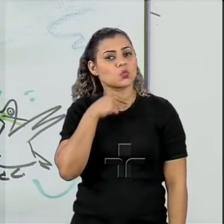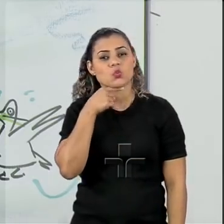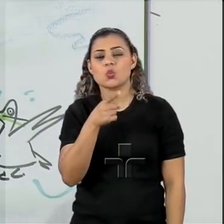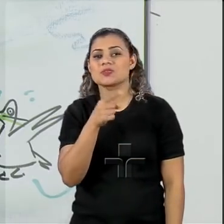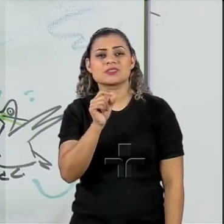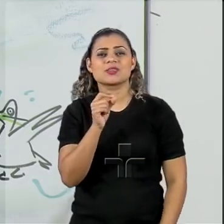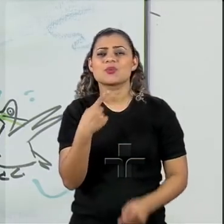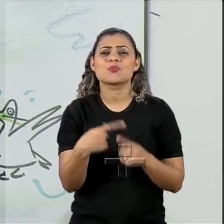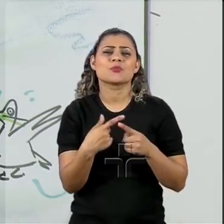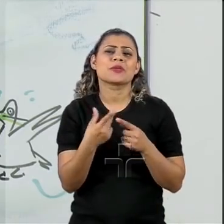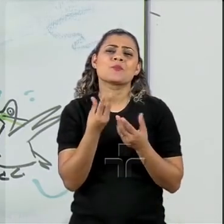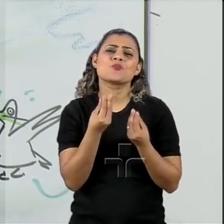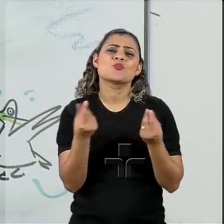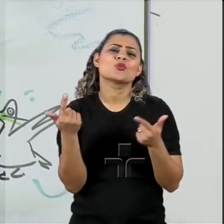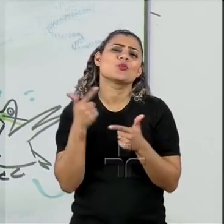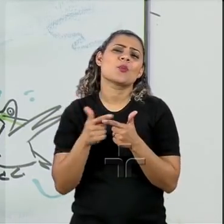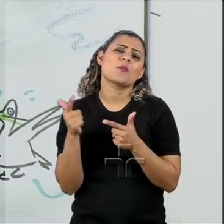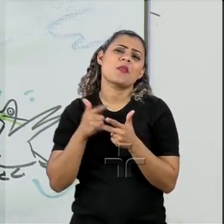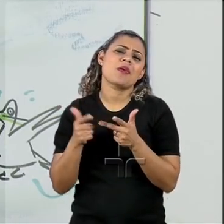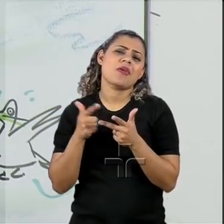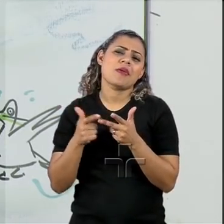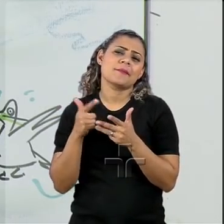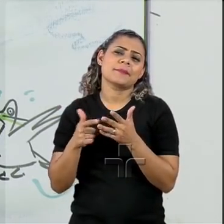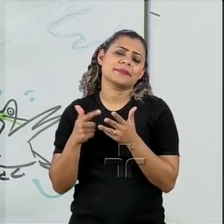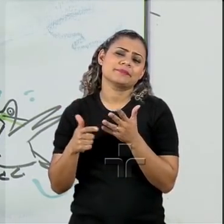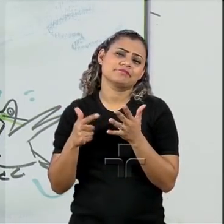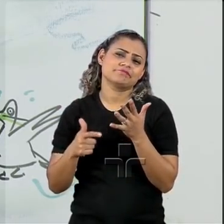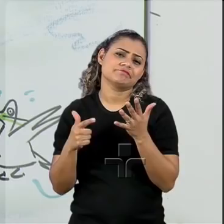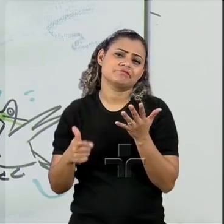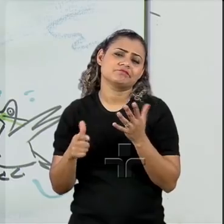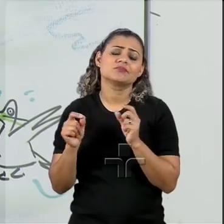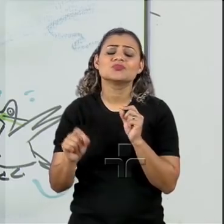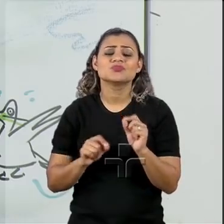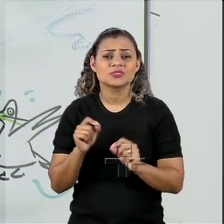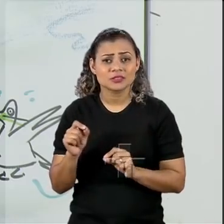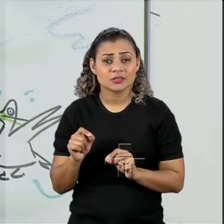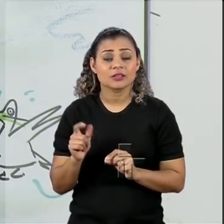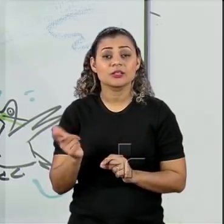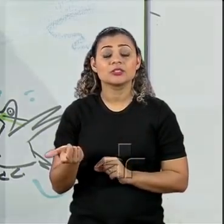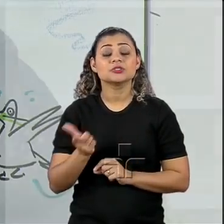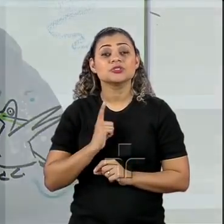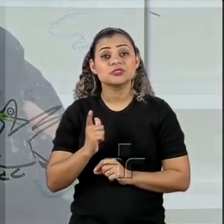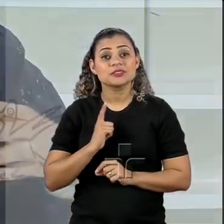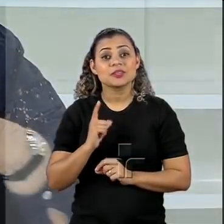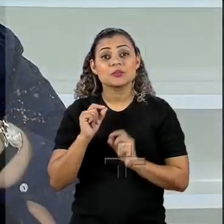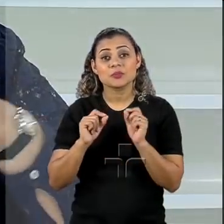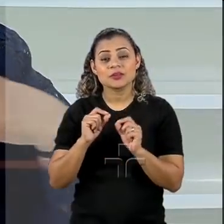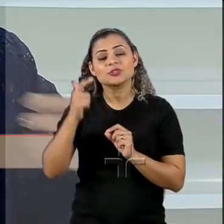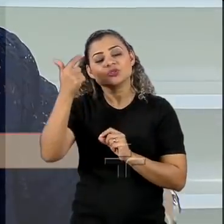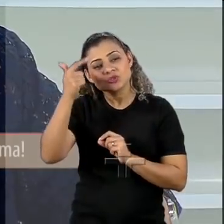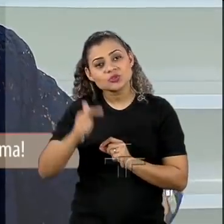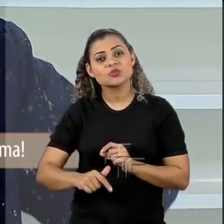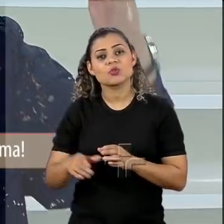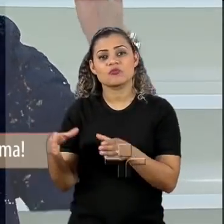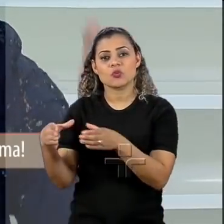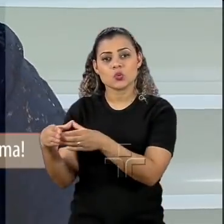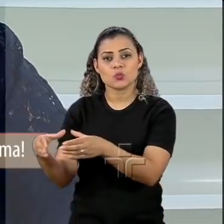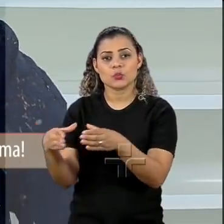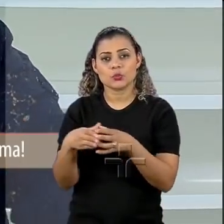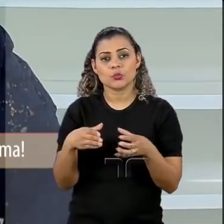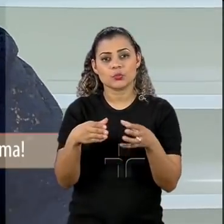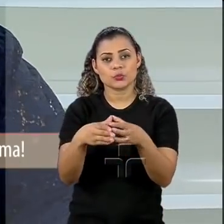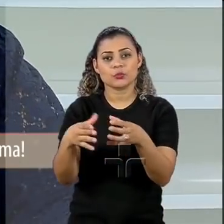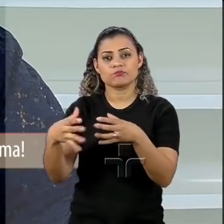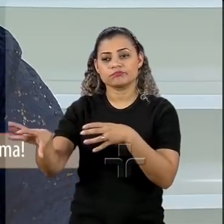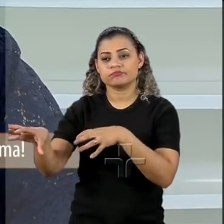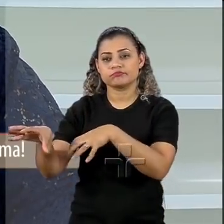tantos problemas que ela teve de enfrentar, de instalar justamente os grupos que